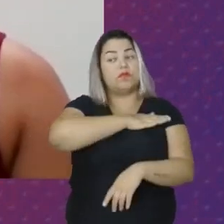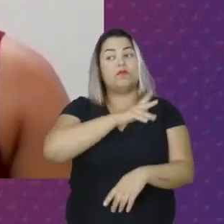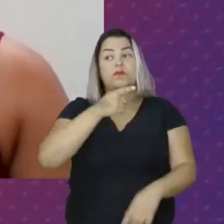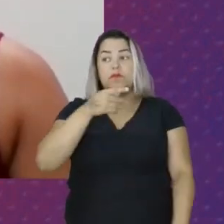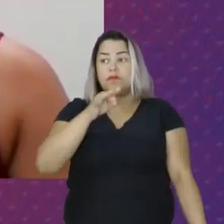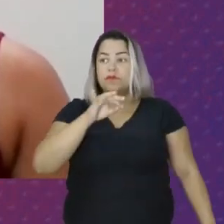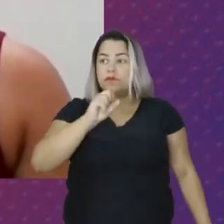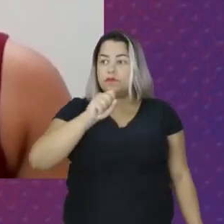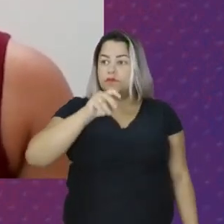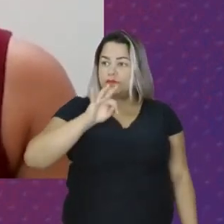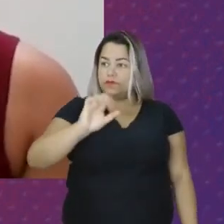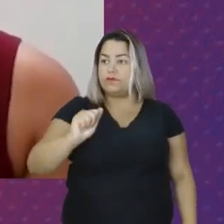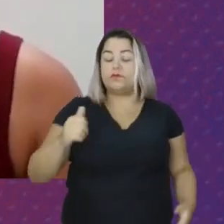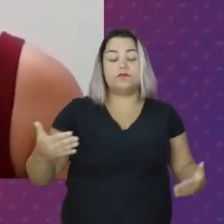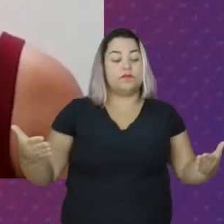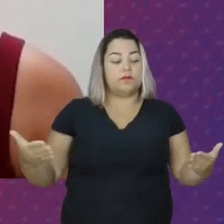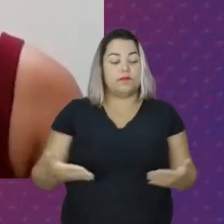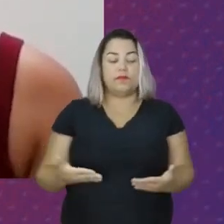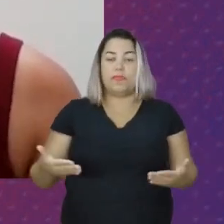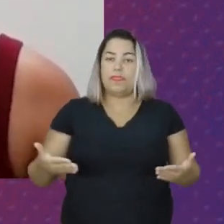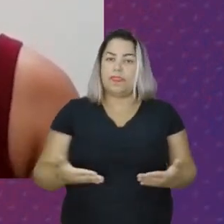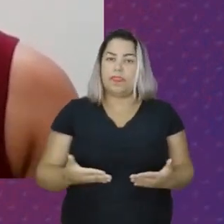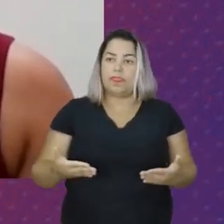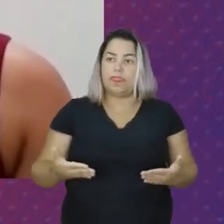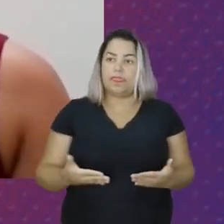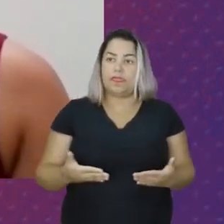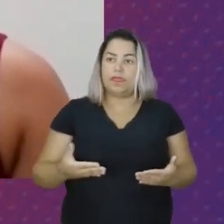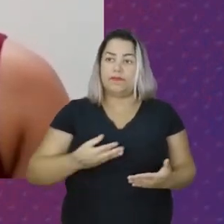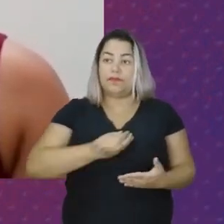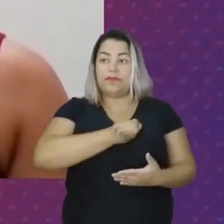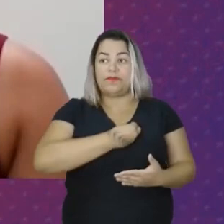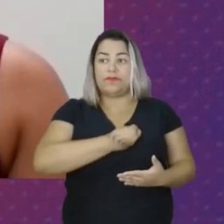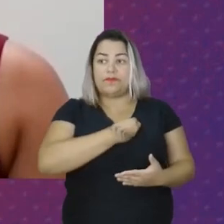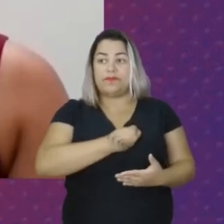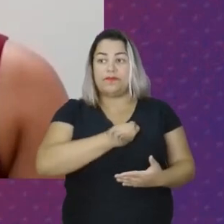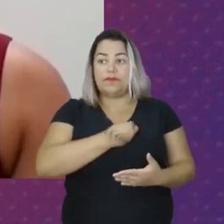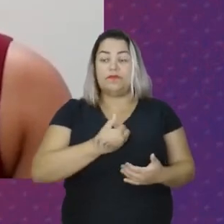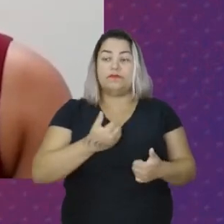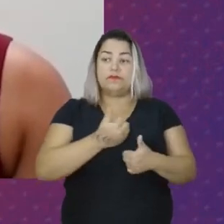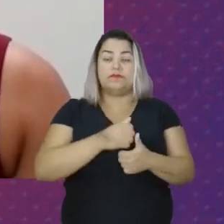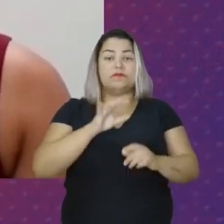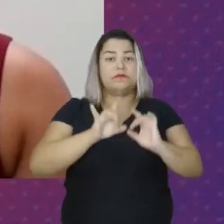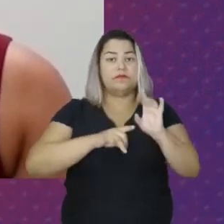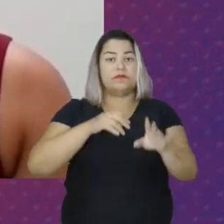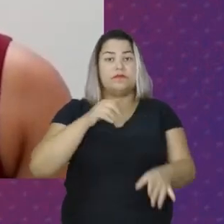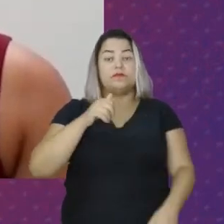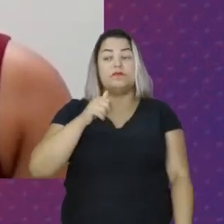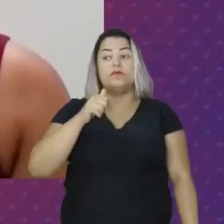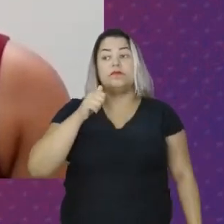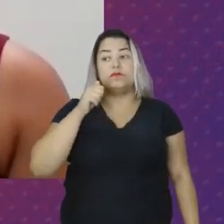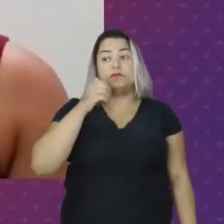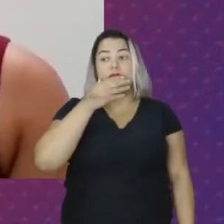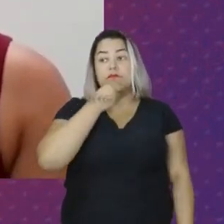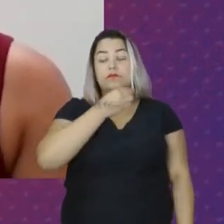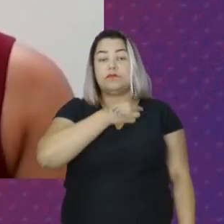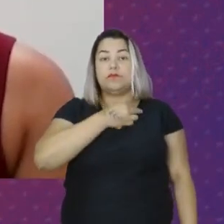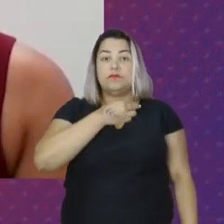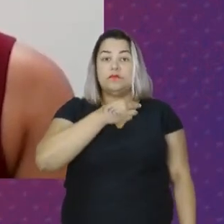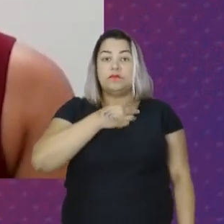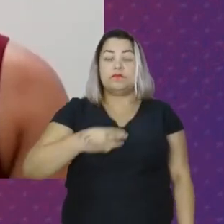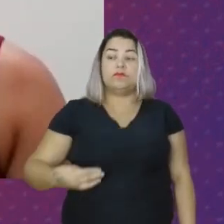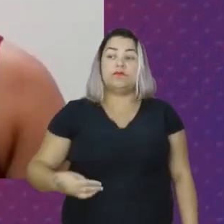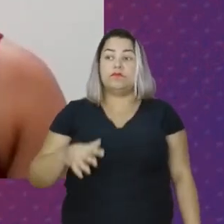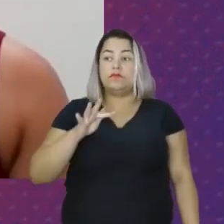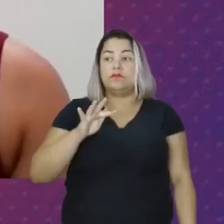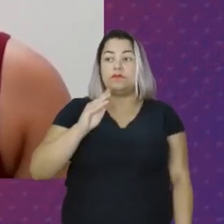petista, e atualmente eu estou como assessora especial do Ministro da Justiça e Segurança Pública, o ministro